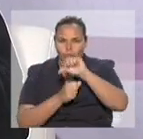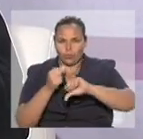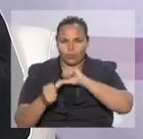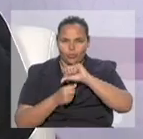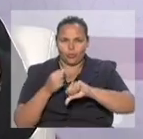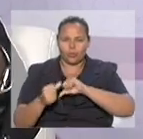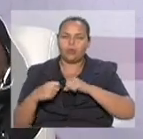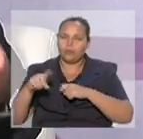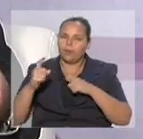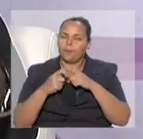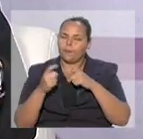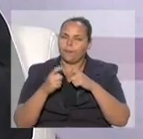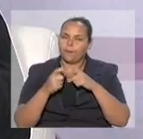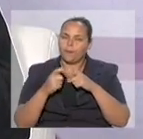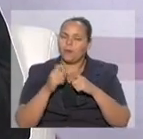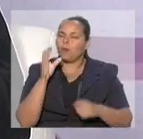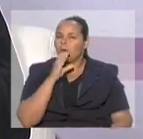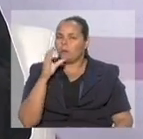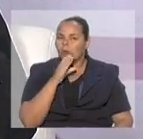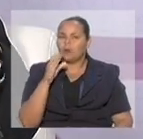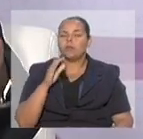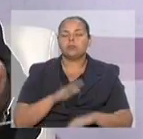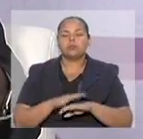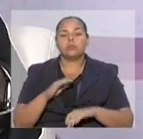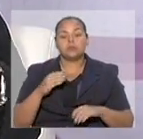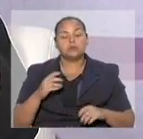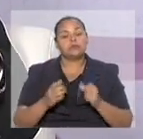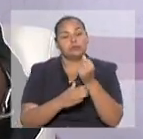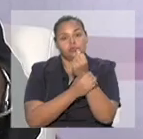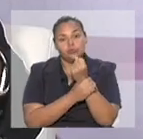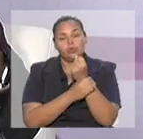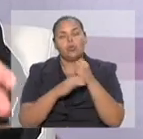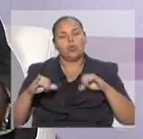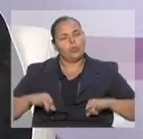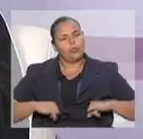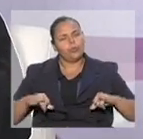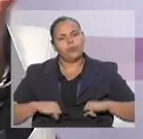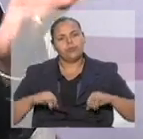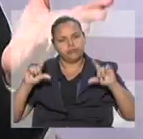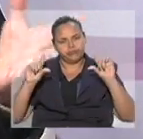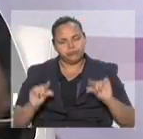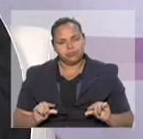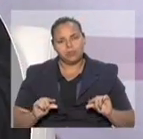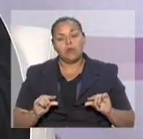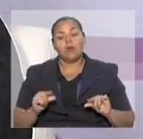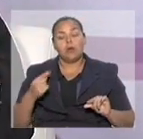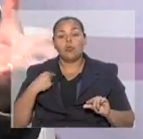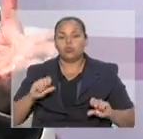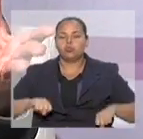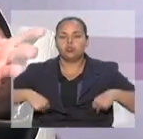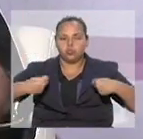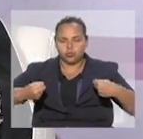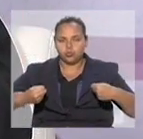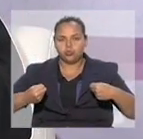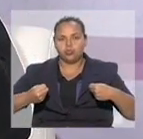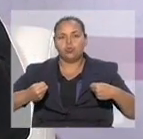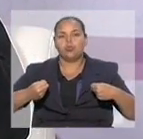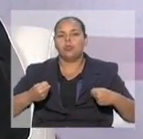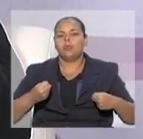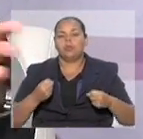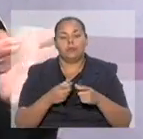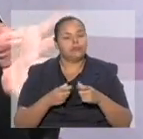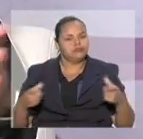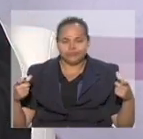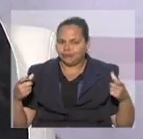percepção vai mudar, que ao médico rapidamente é melhor, é mais rápido, é mais seguro, eu vou sofrer muito menos e o mais importante, eu vou me curar